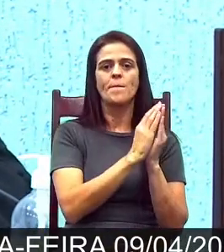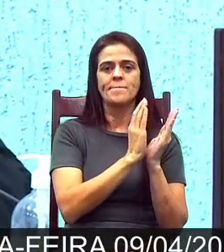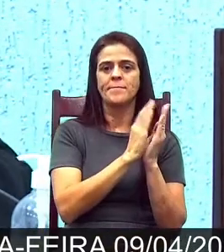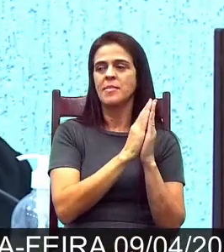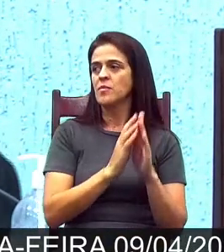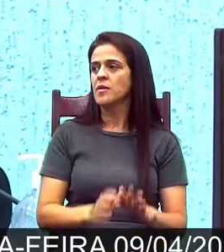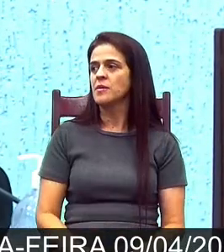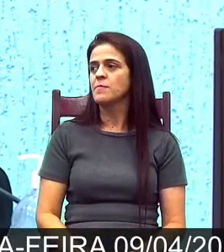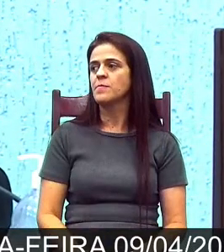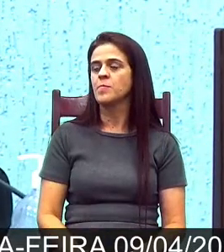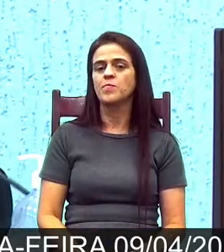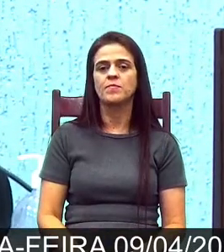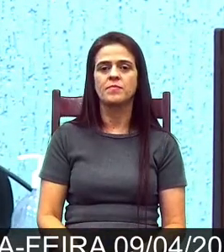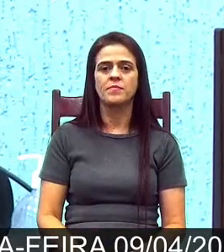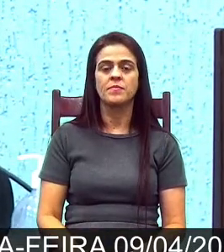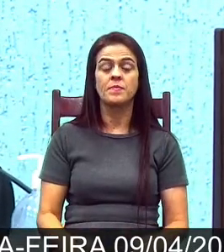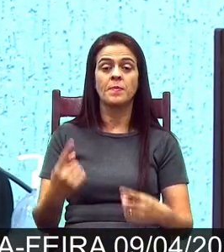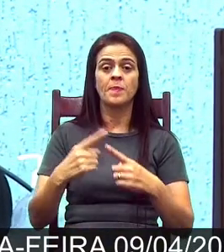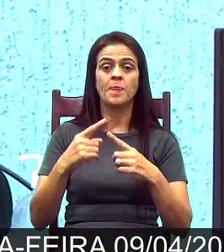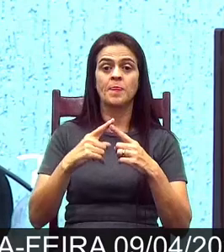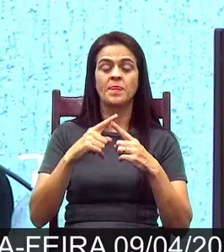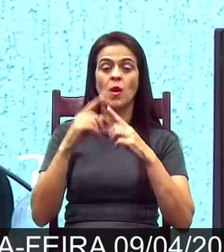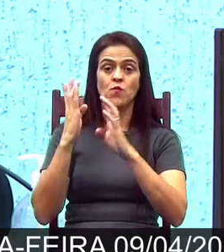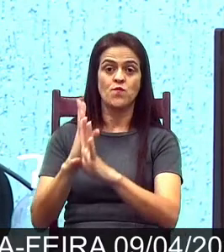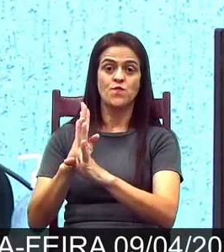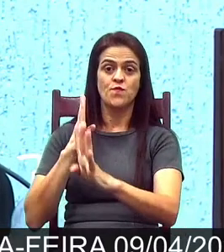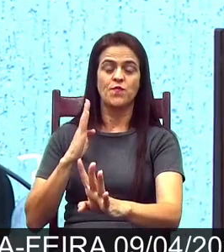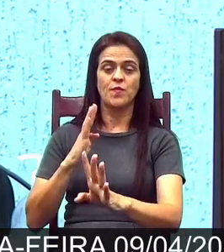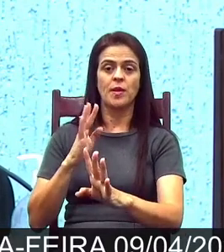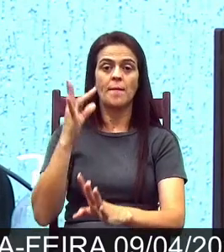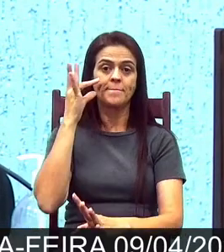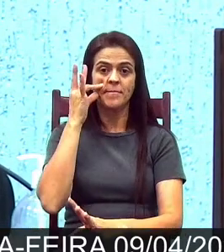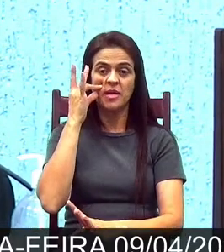sobre atendimento preferencial aos doadores de sangue em estabelecimentos